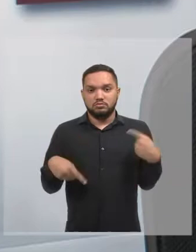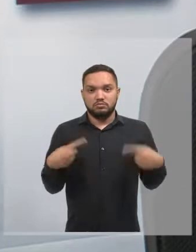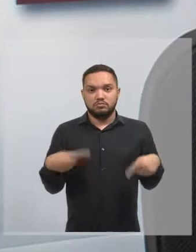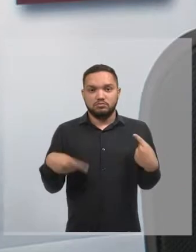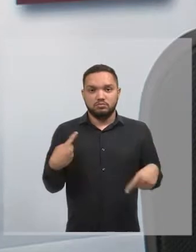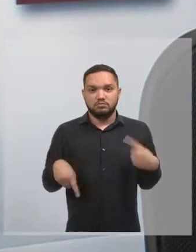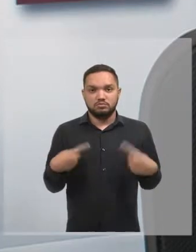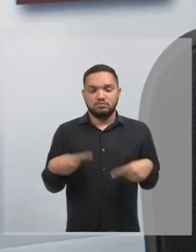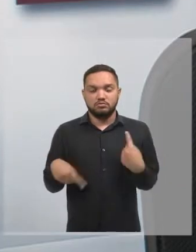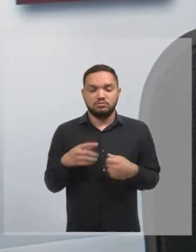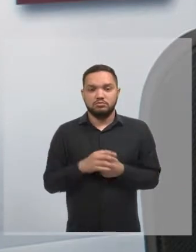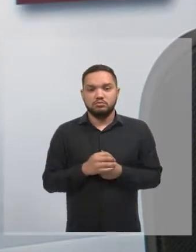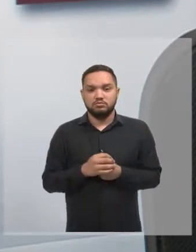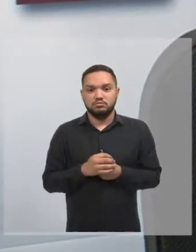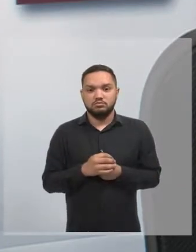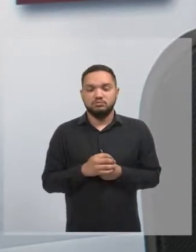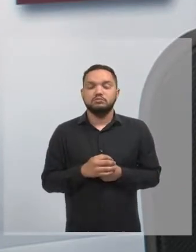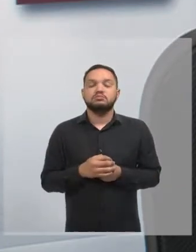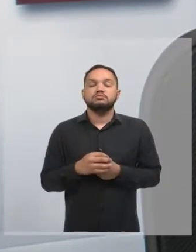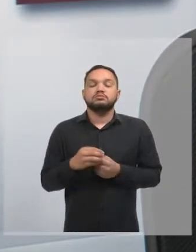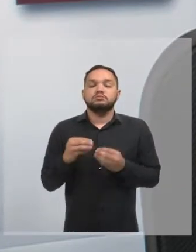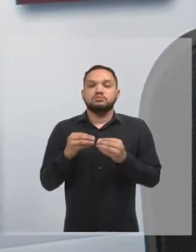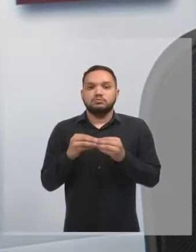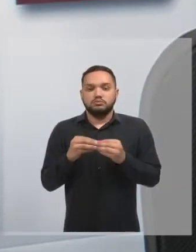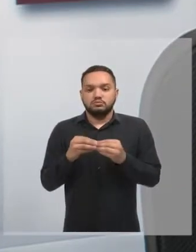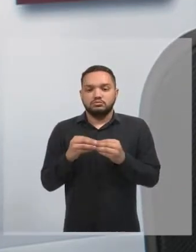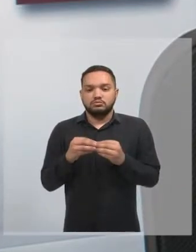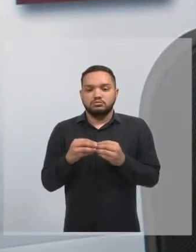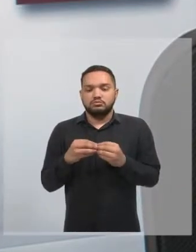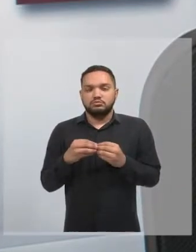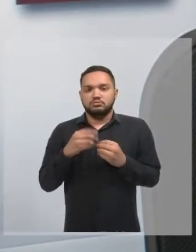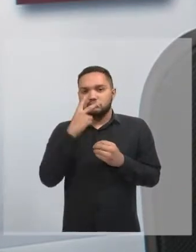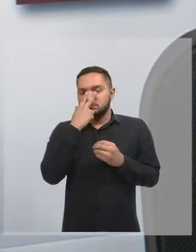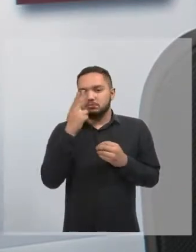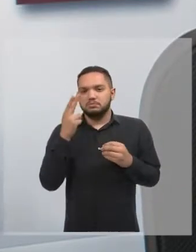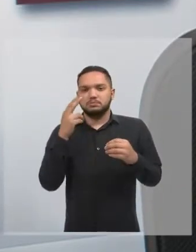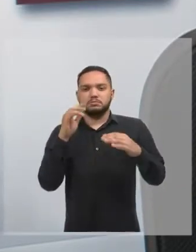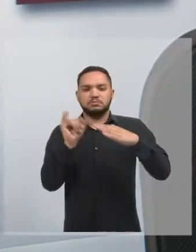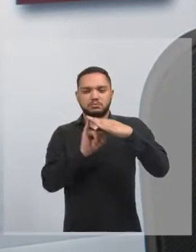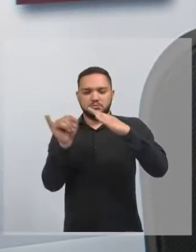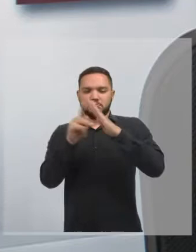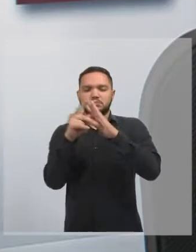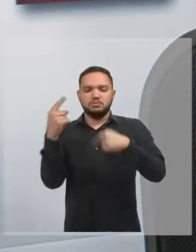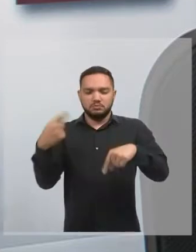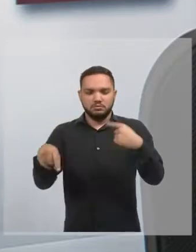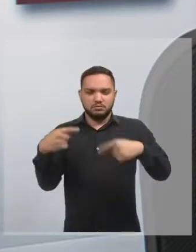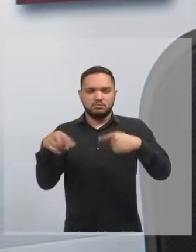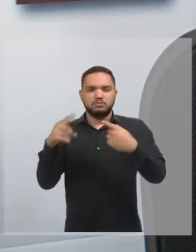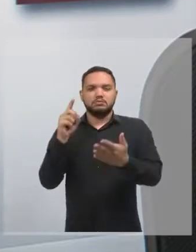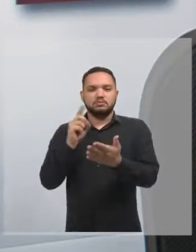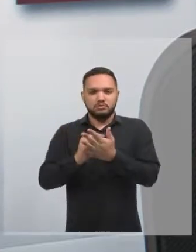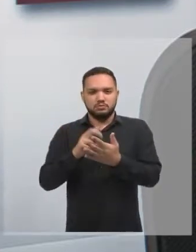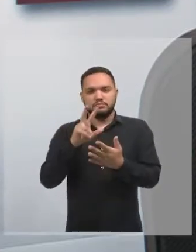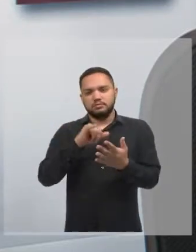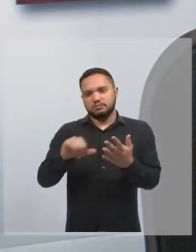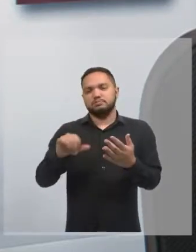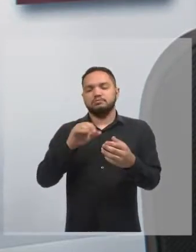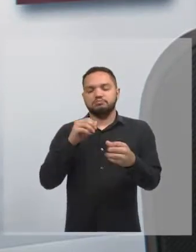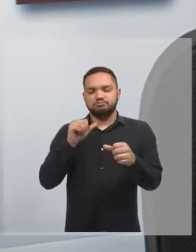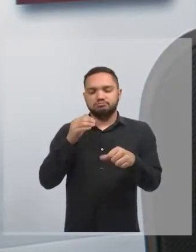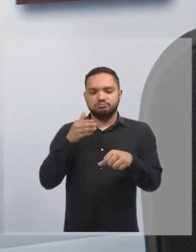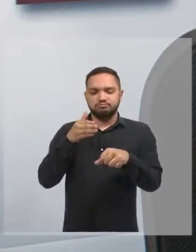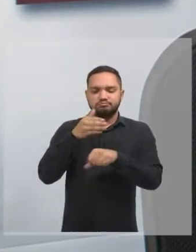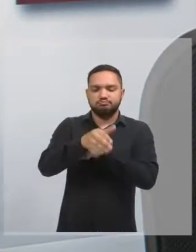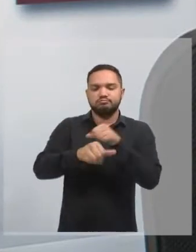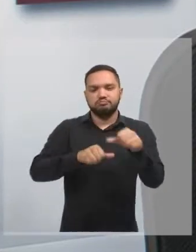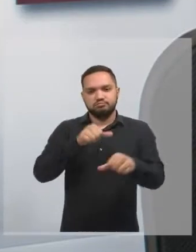liquidou as instituições públicas, que uma intervenção federal real vai ter que acontecer,